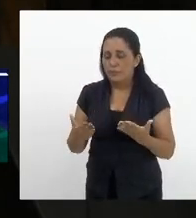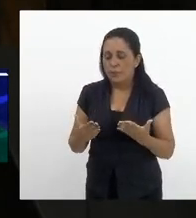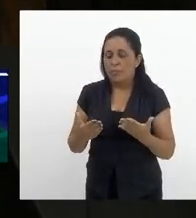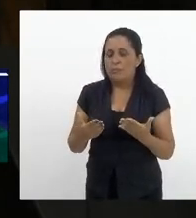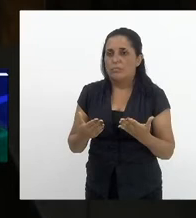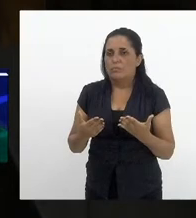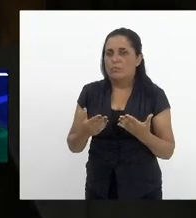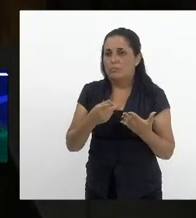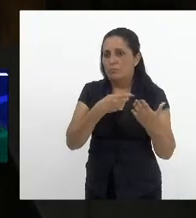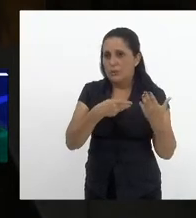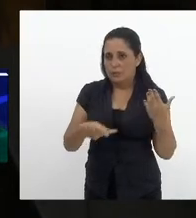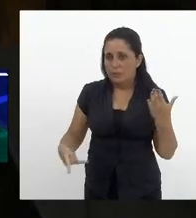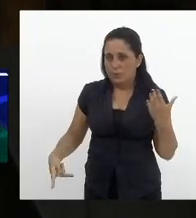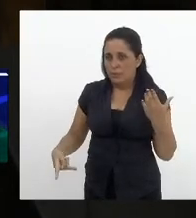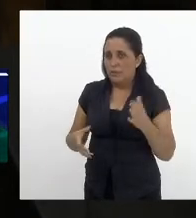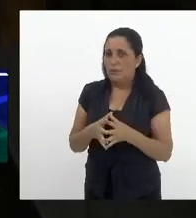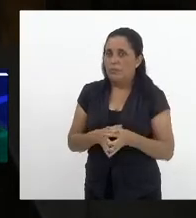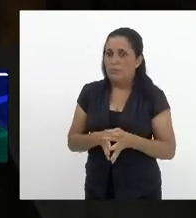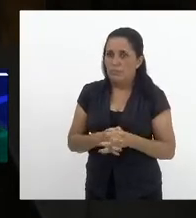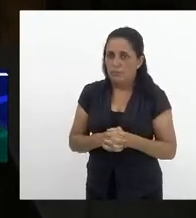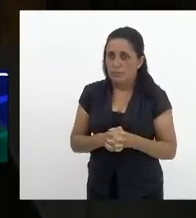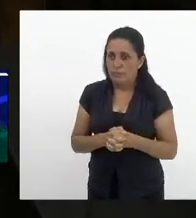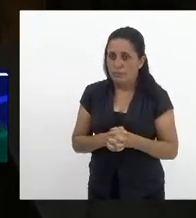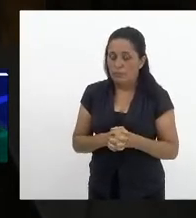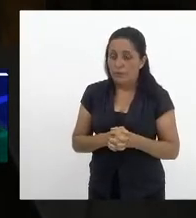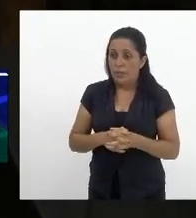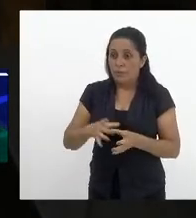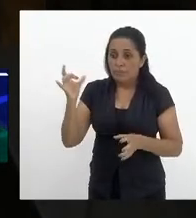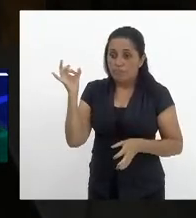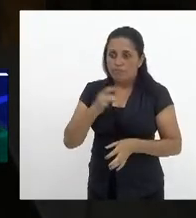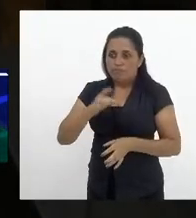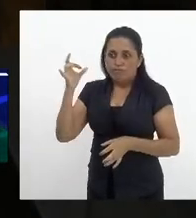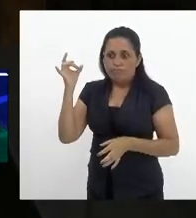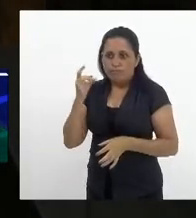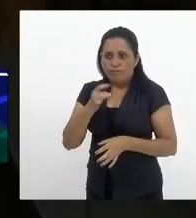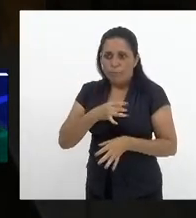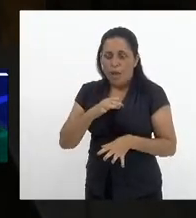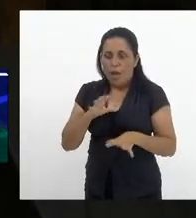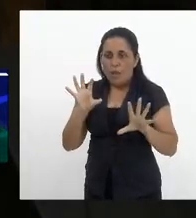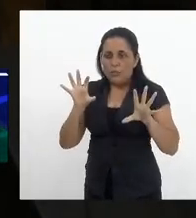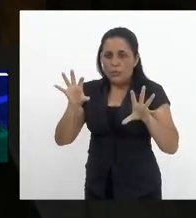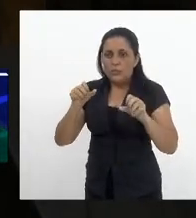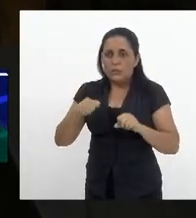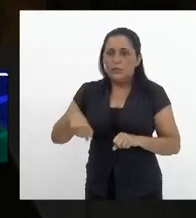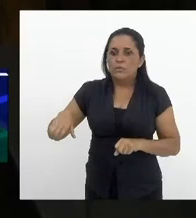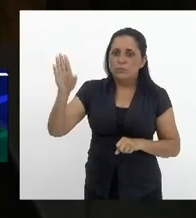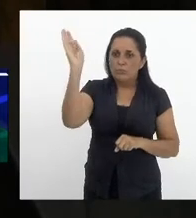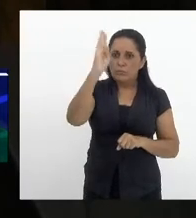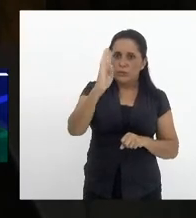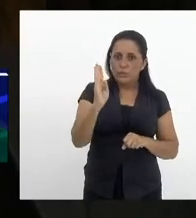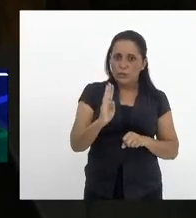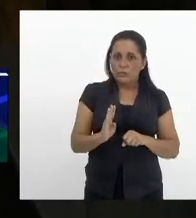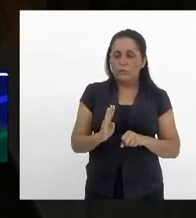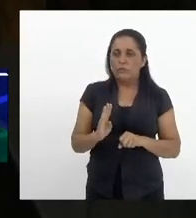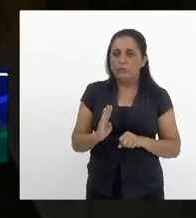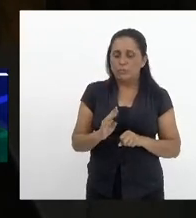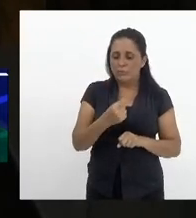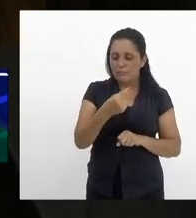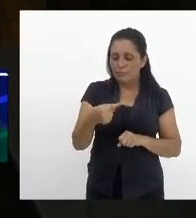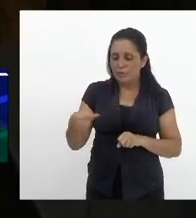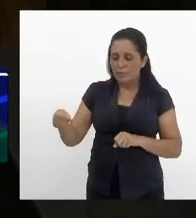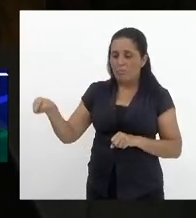presidente, é que aterroriza o nosso país a cada